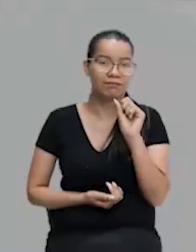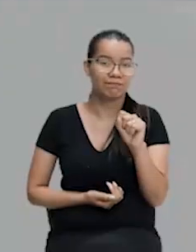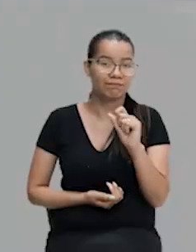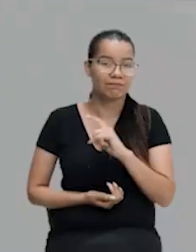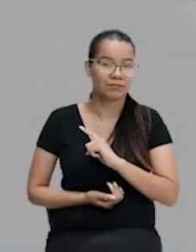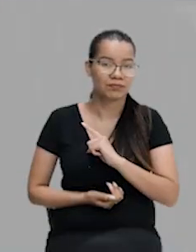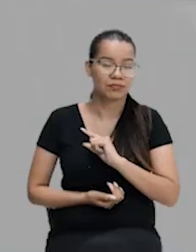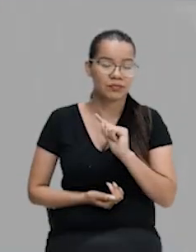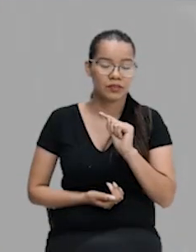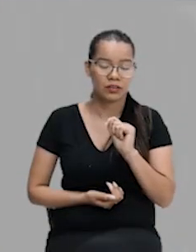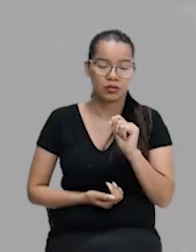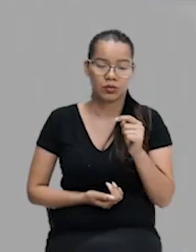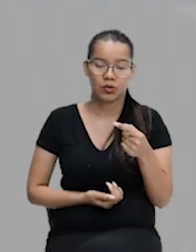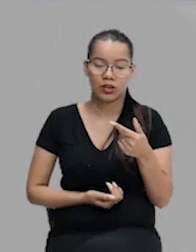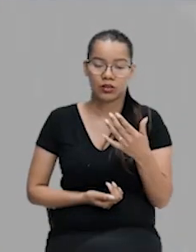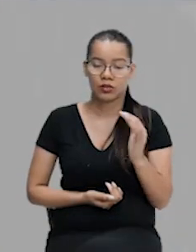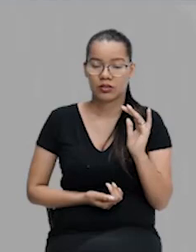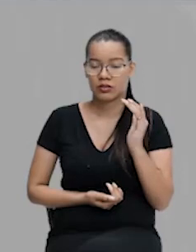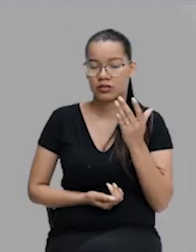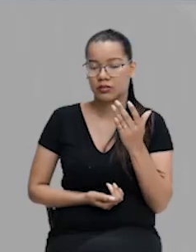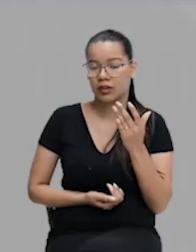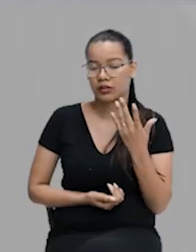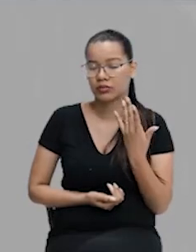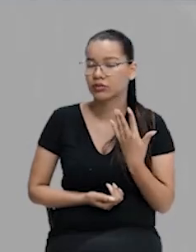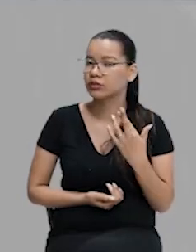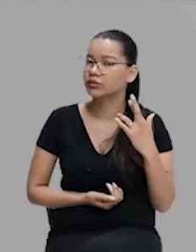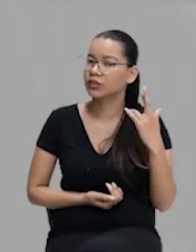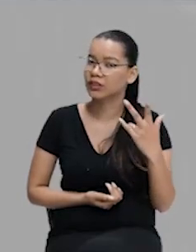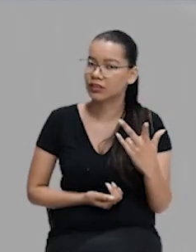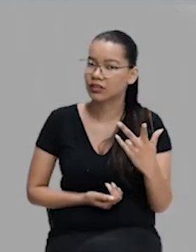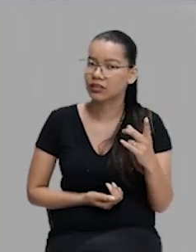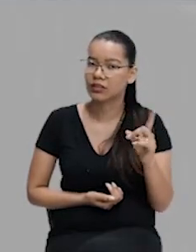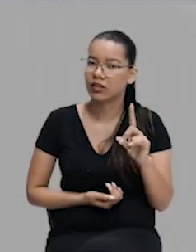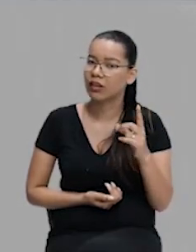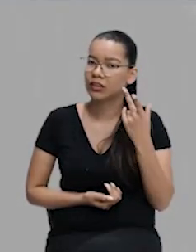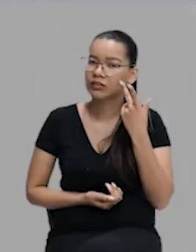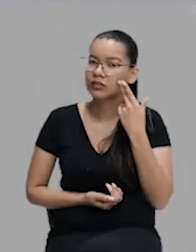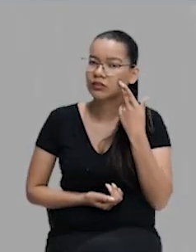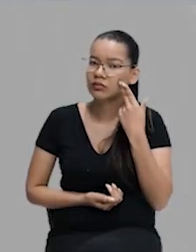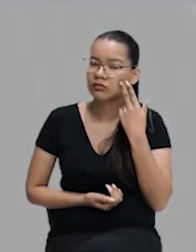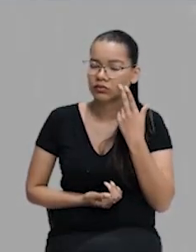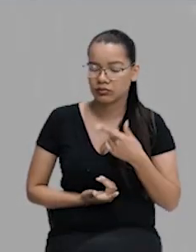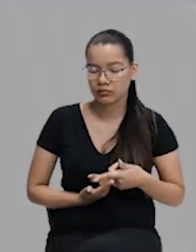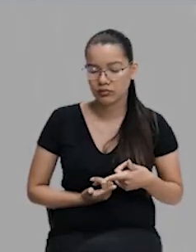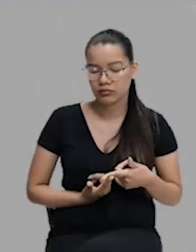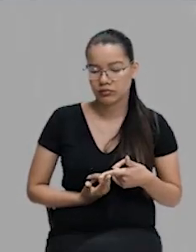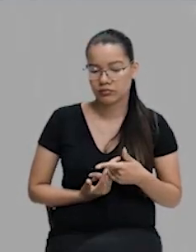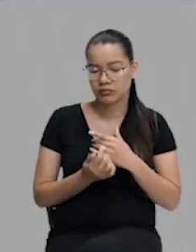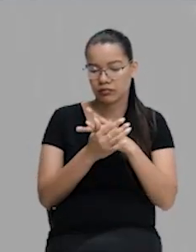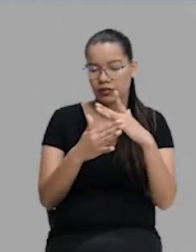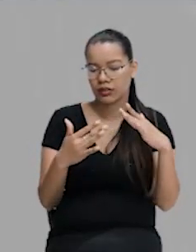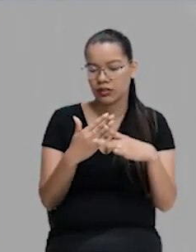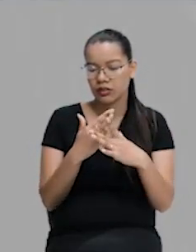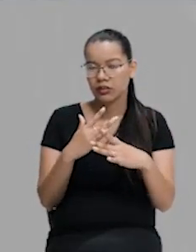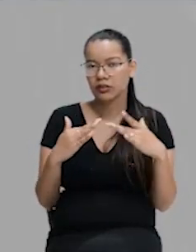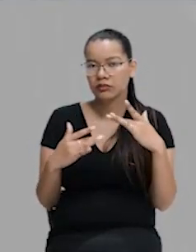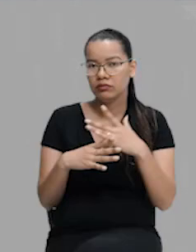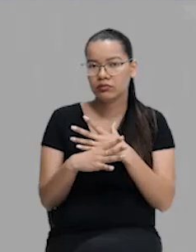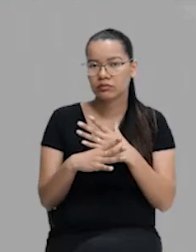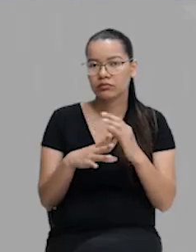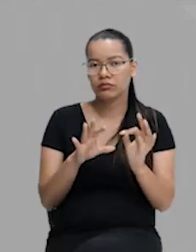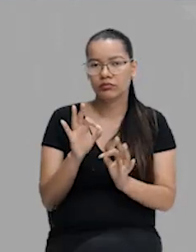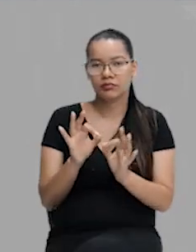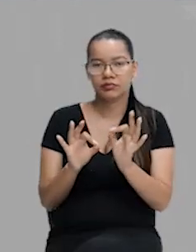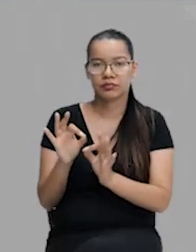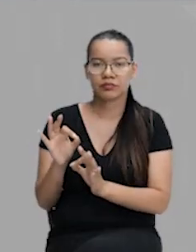uma situação bem peculiar, né? Não é comum, né? Por quê? Porque nas grandes cidades, né, o tratamento da água